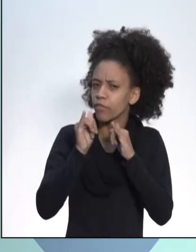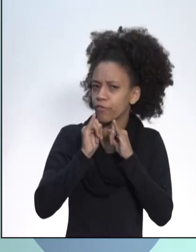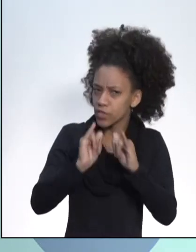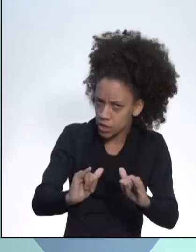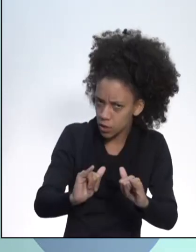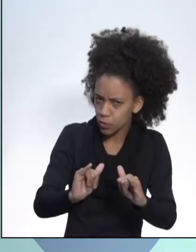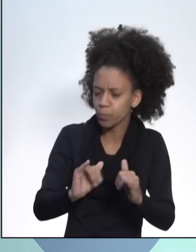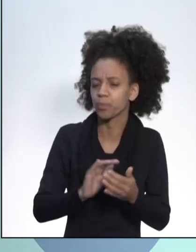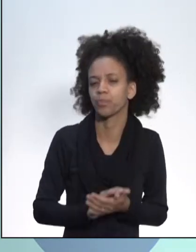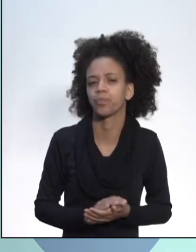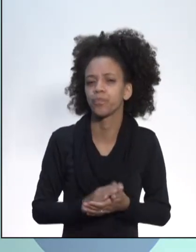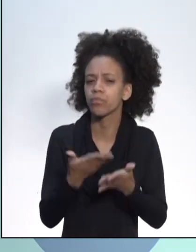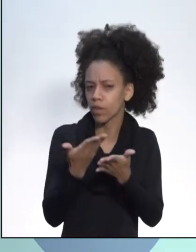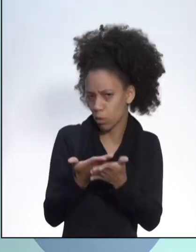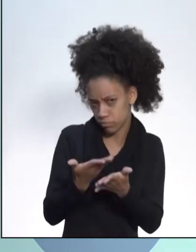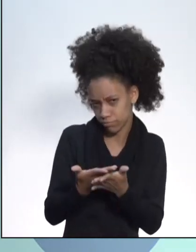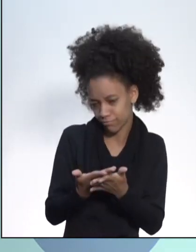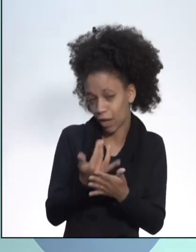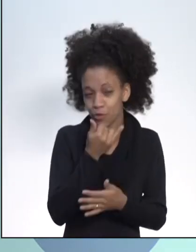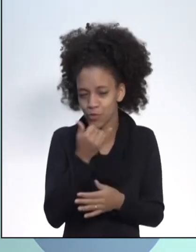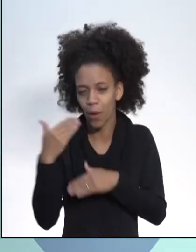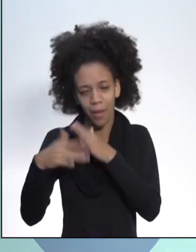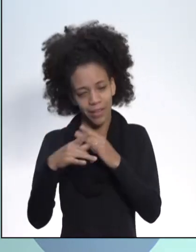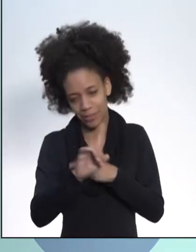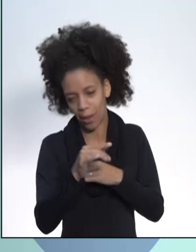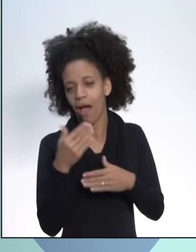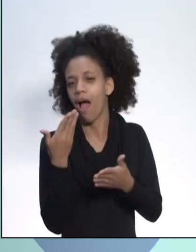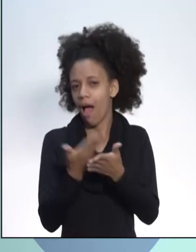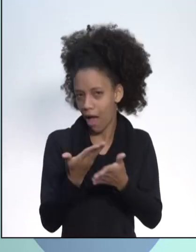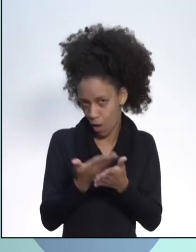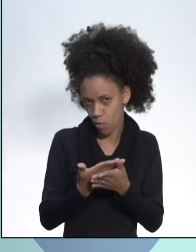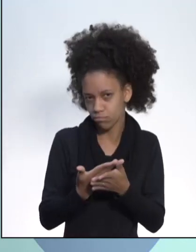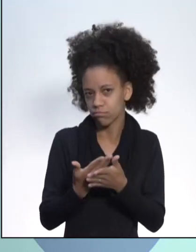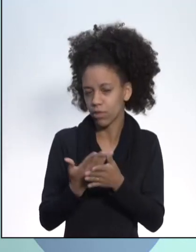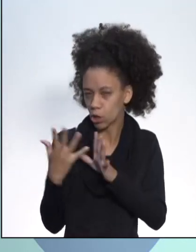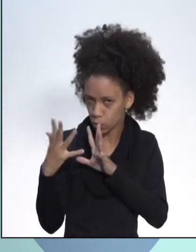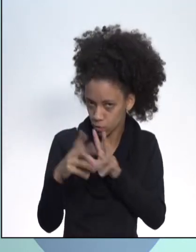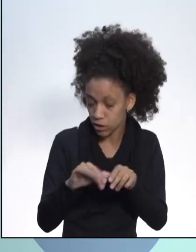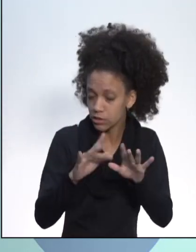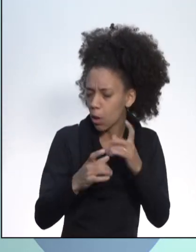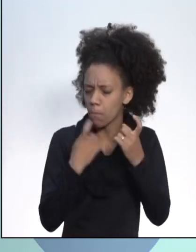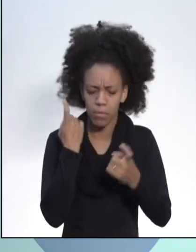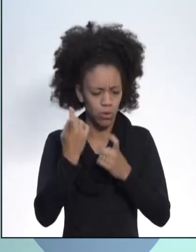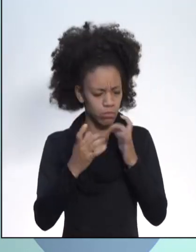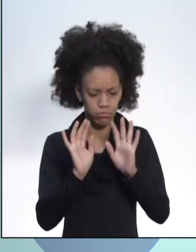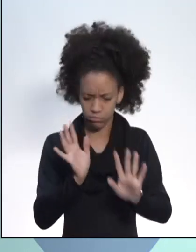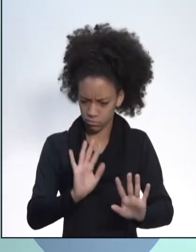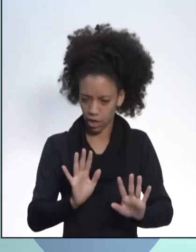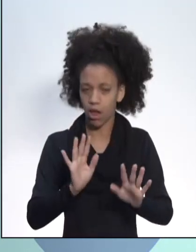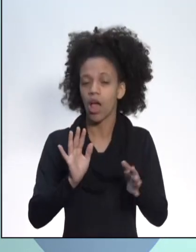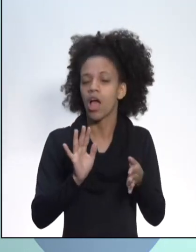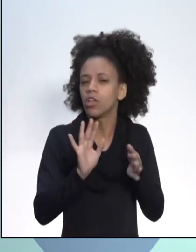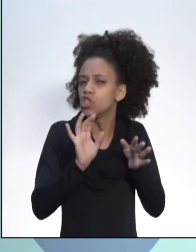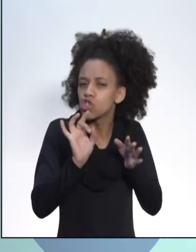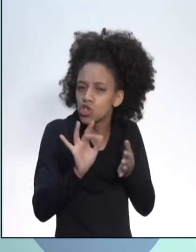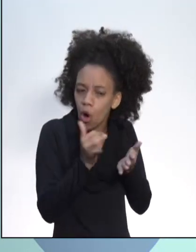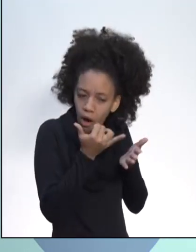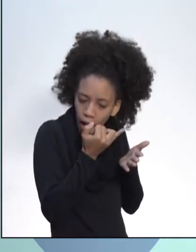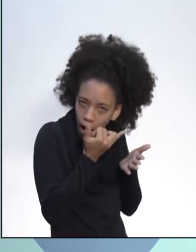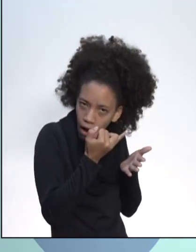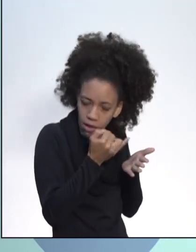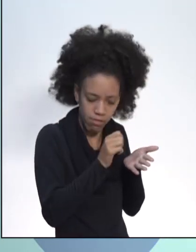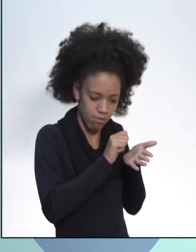aulas. Ao longo das aulas não, desculpa, ao longo da aula. Então, vocês não se preocupem, só deixe separado o caderno de